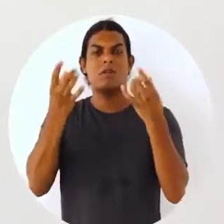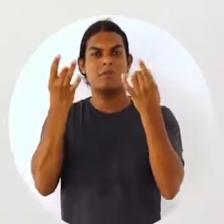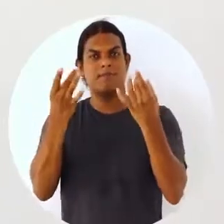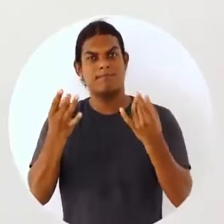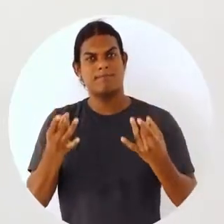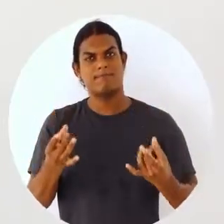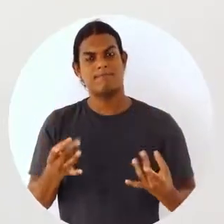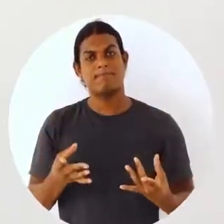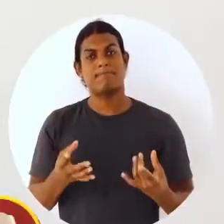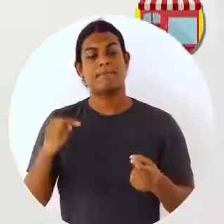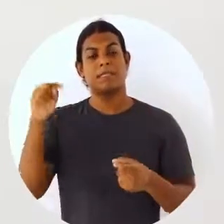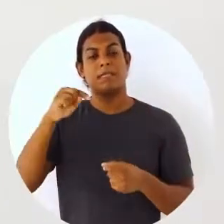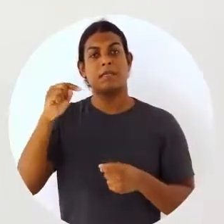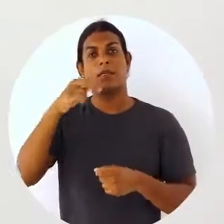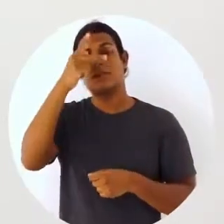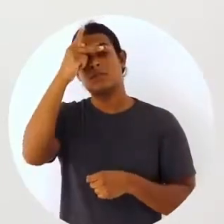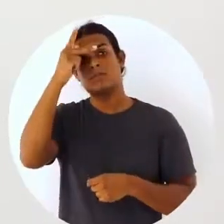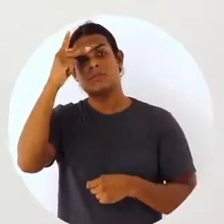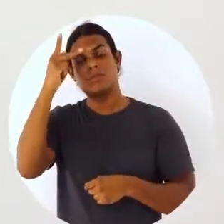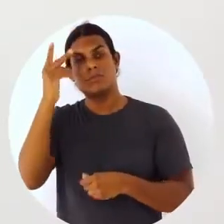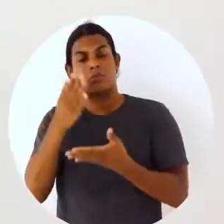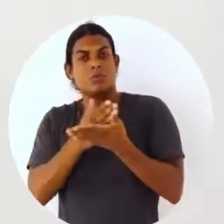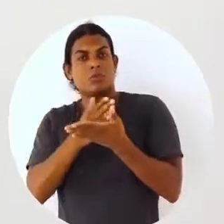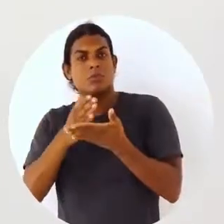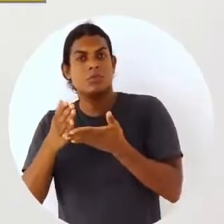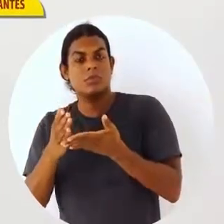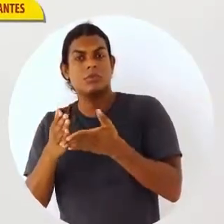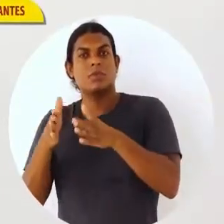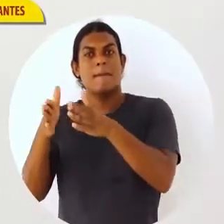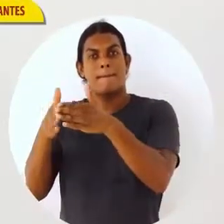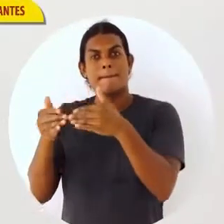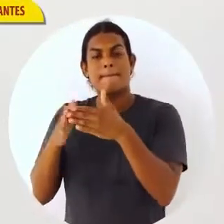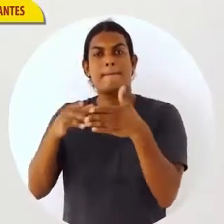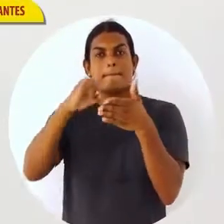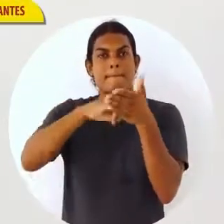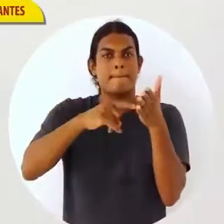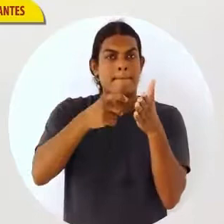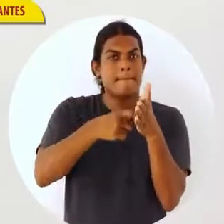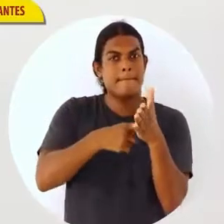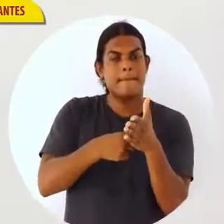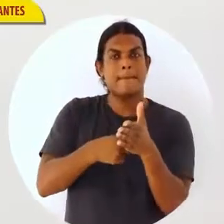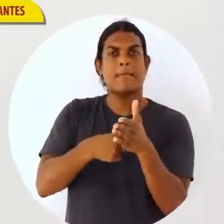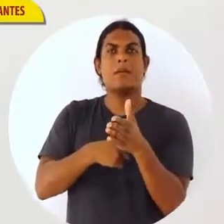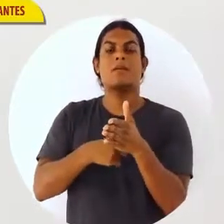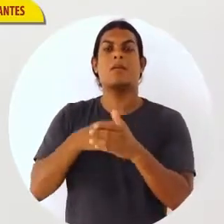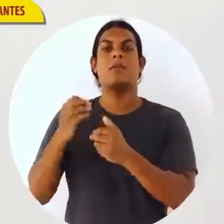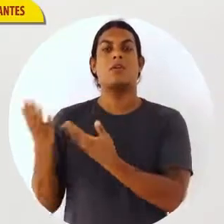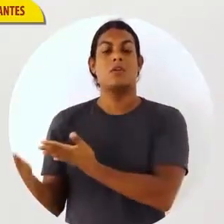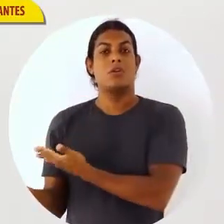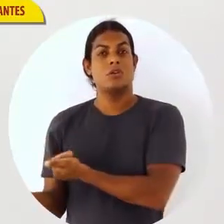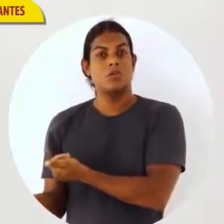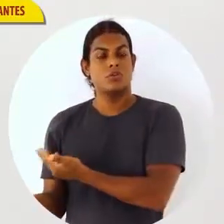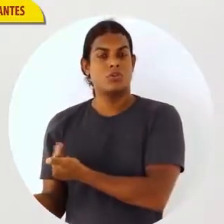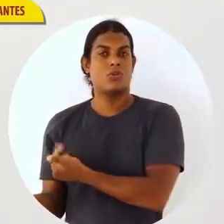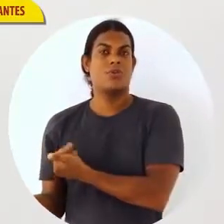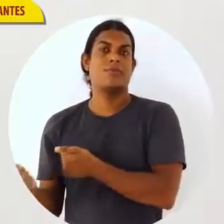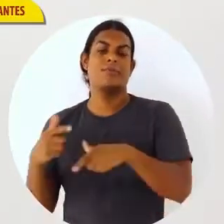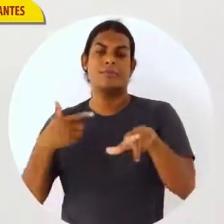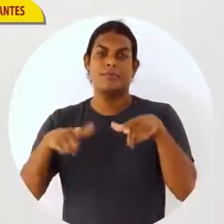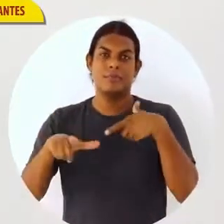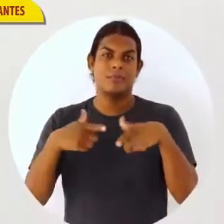esses mestres começaram a contratar o que eles chamavam de ajudantes e aprendizes, que geralmente eram jovens